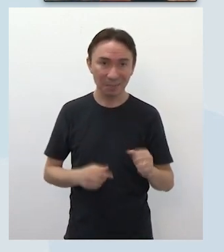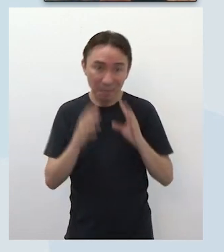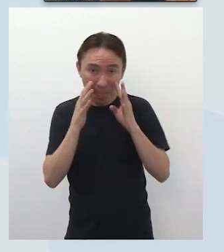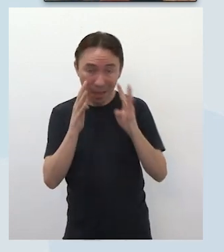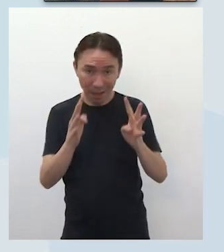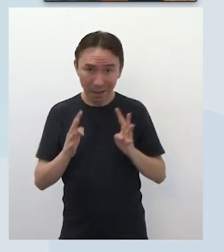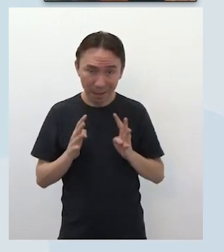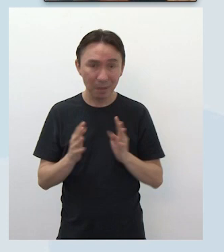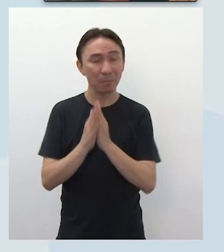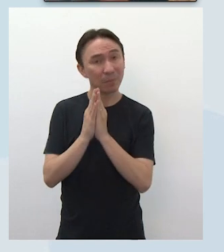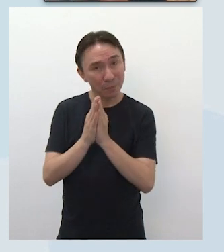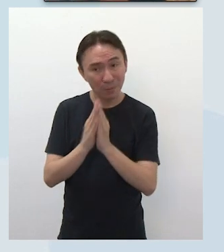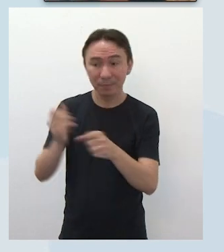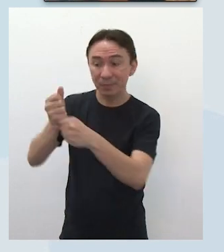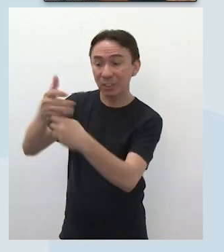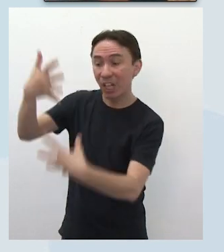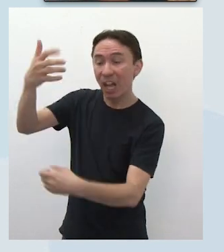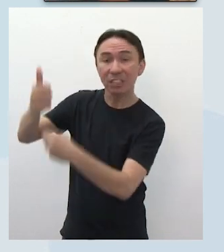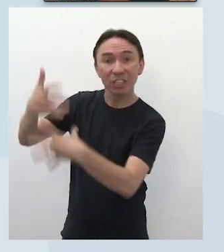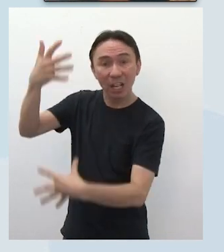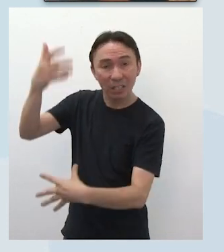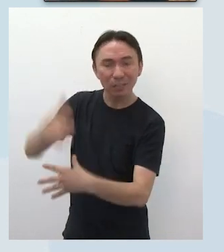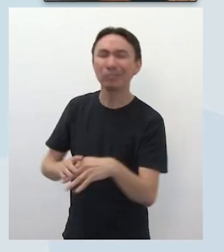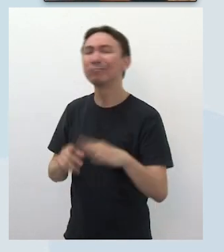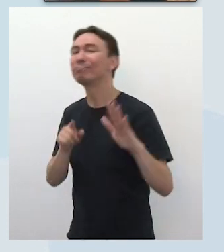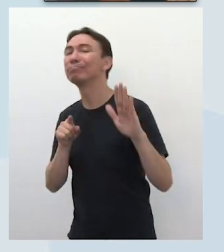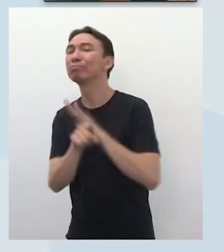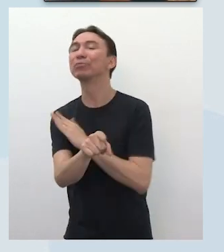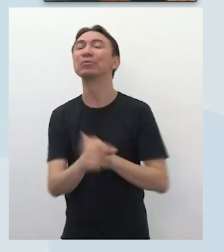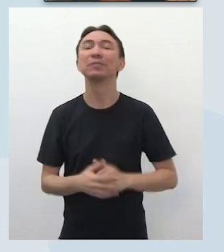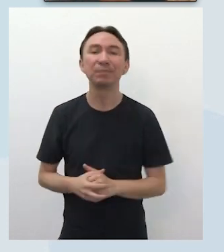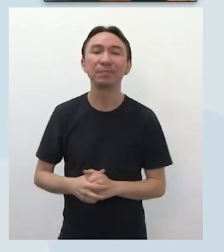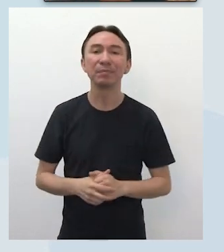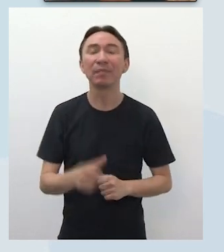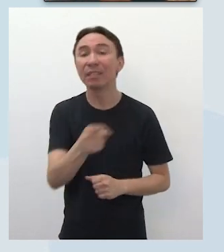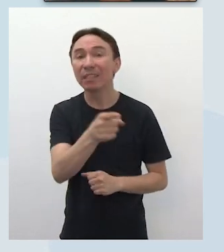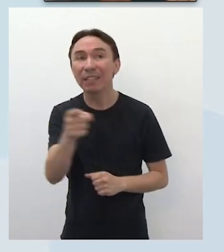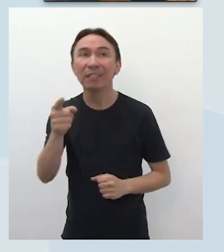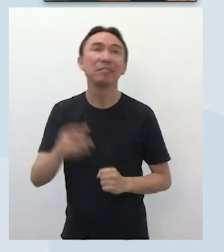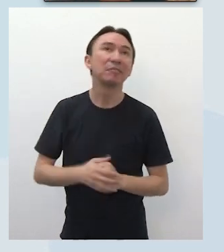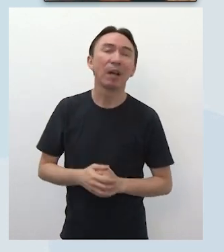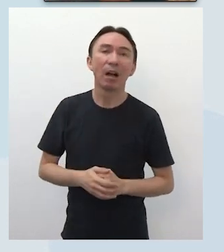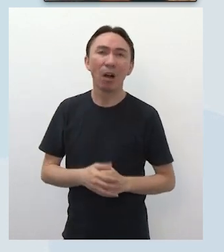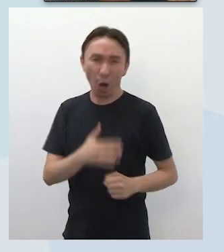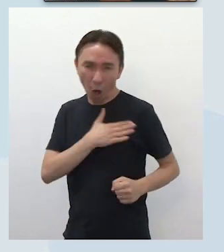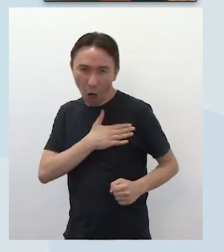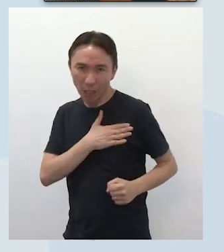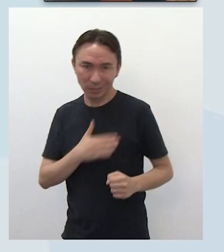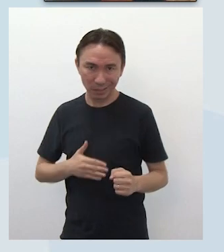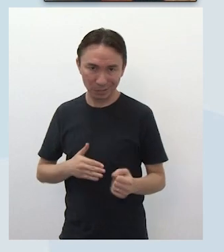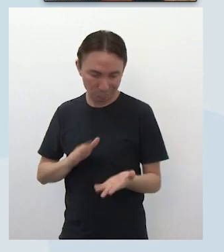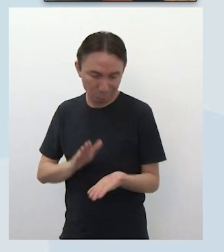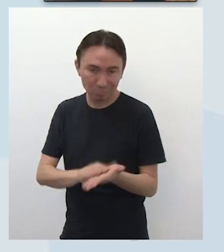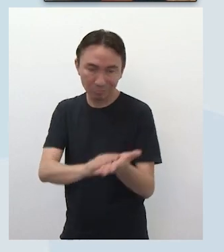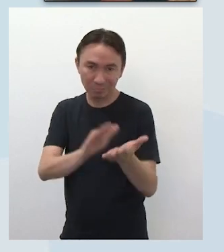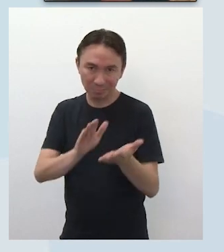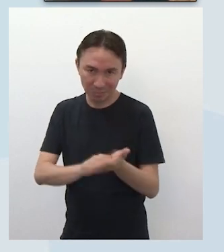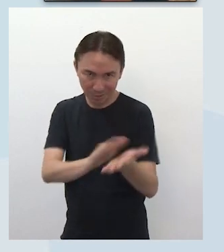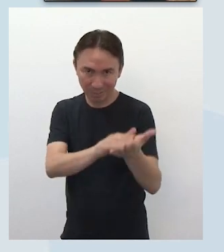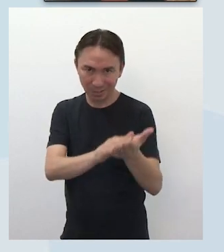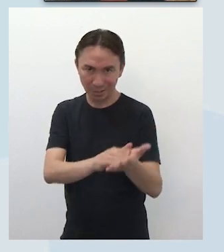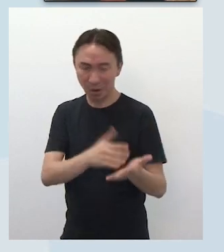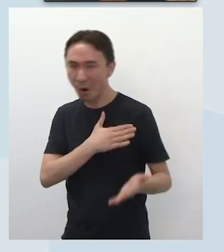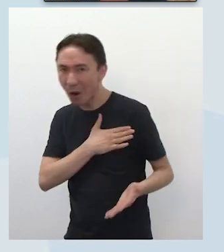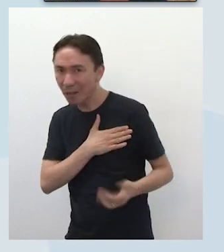responderem no chat a seguinte questão: quem é que não gosta de elogios, né? Vocês acham, o que vocês acreditam sobre os elogios?